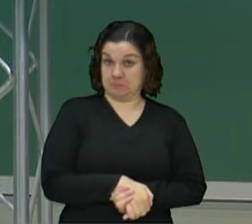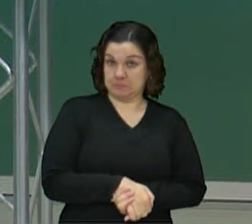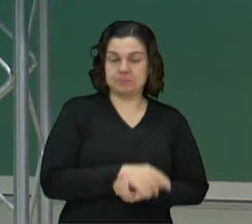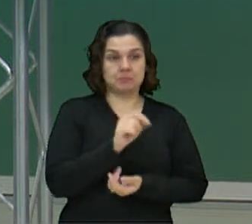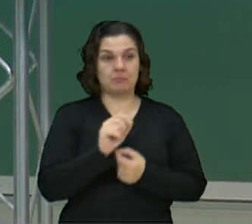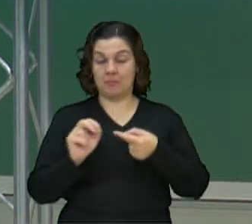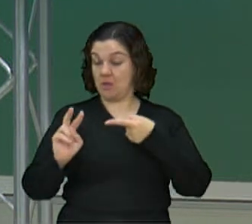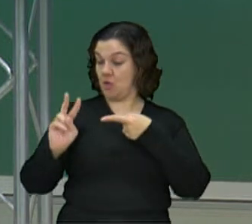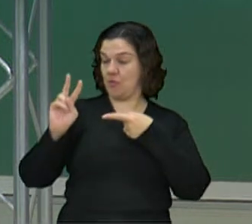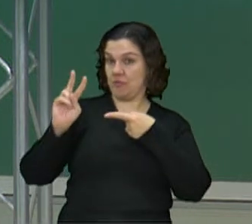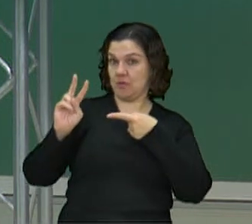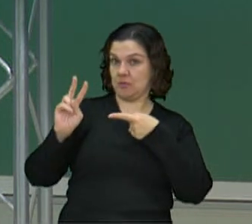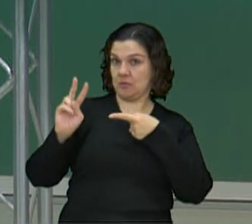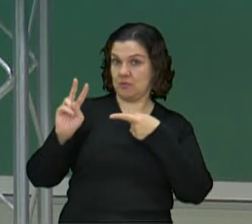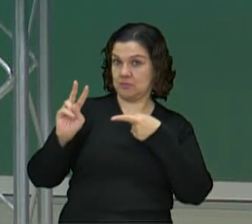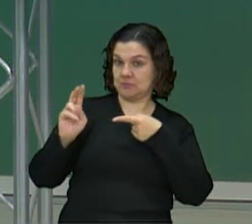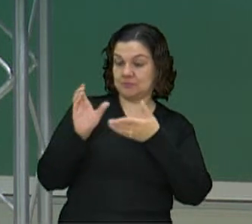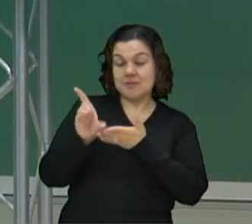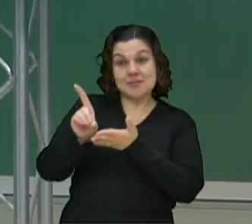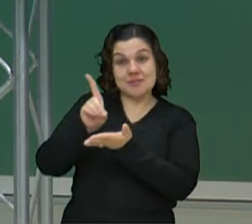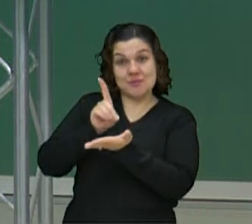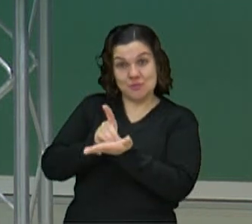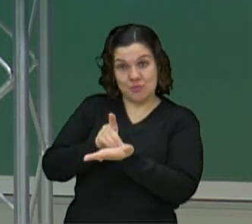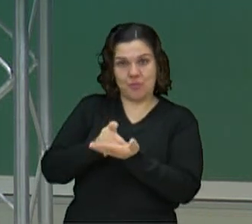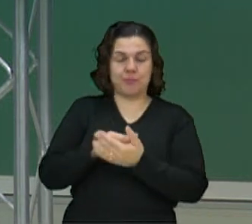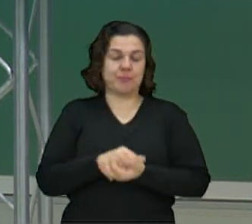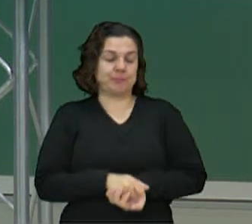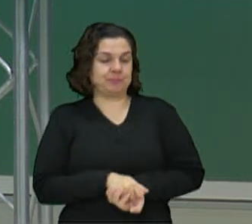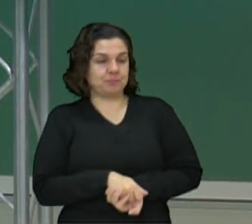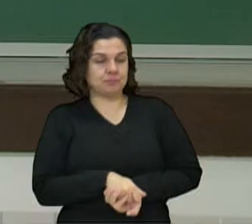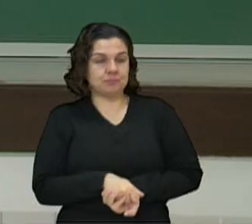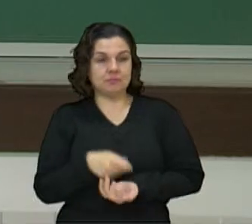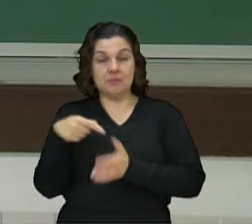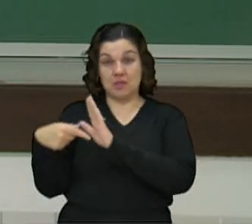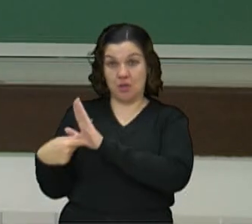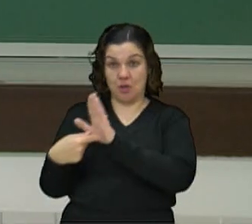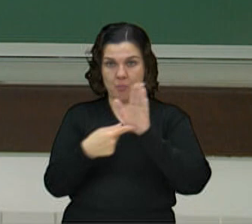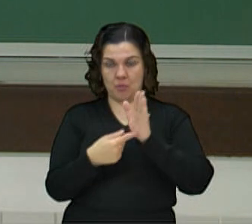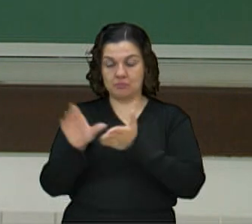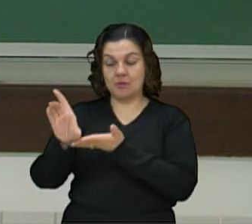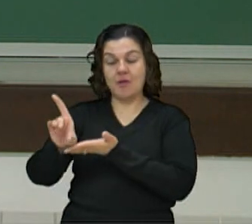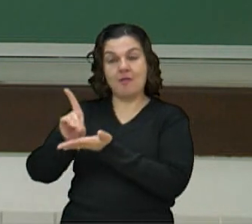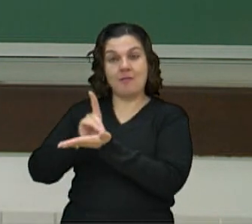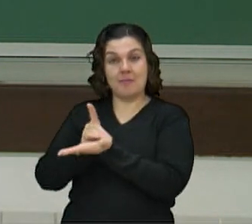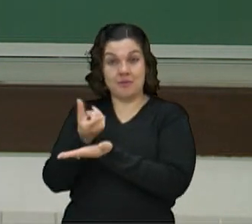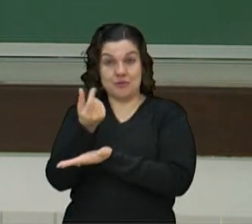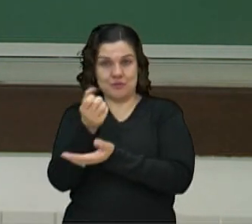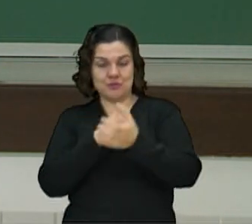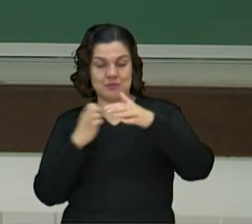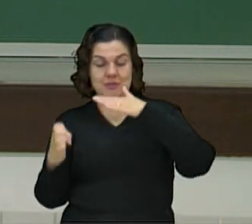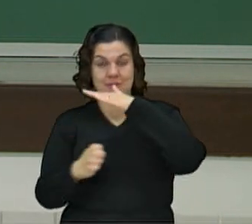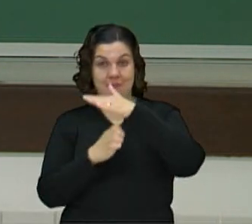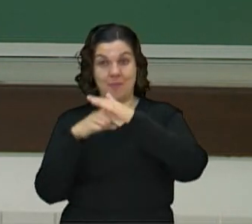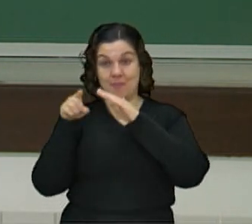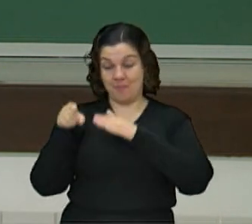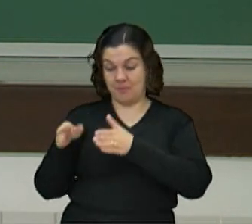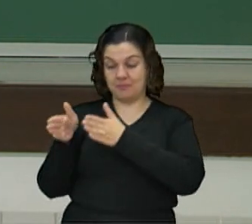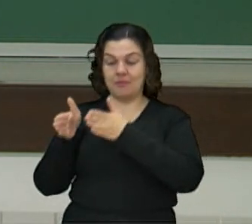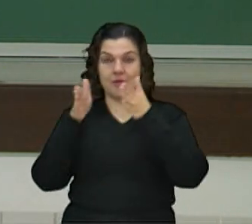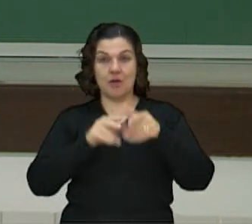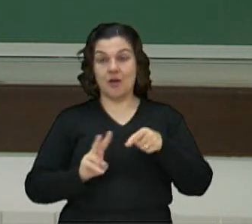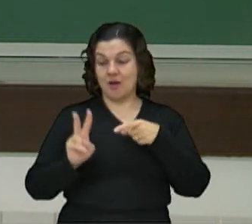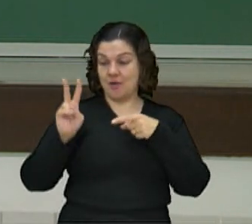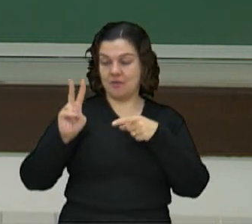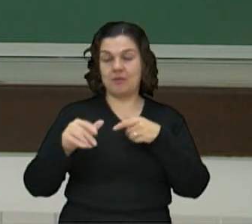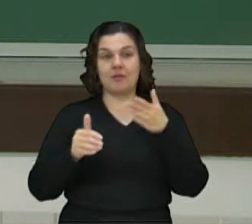O valor dessas ações, desses papéis que representam partes do patrimônio de uma empresa, o valor dessas